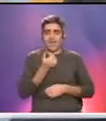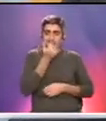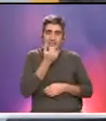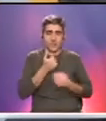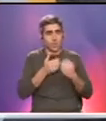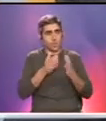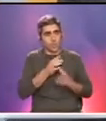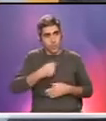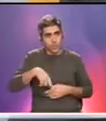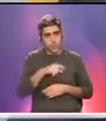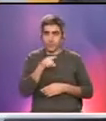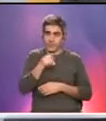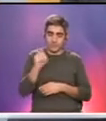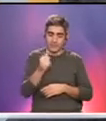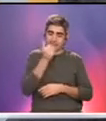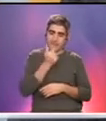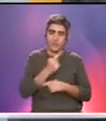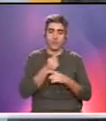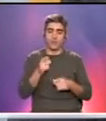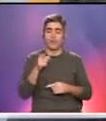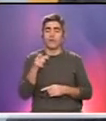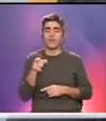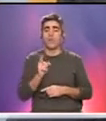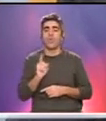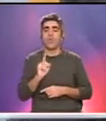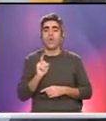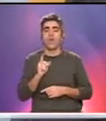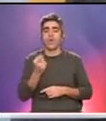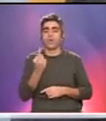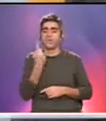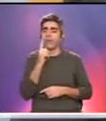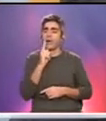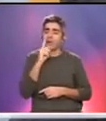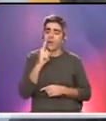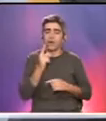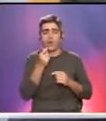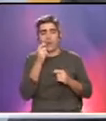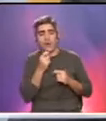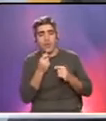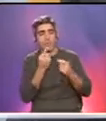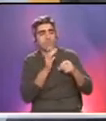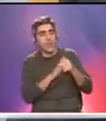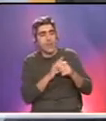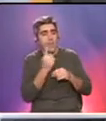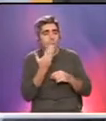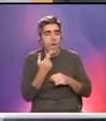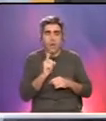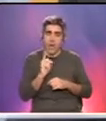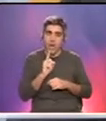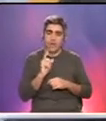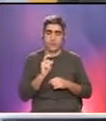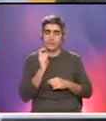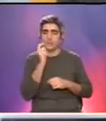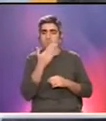nós. Claro. Até mesmo a vocês e nós. Porque é são casos... Isto não é colocar um implantezinho, ou tirar um dente, ou tapar um buraco, ou branquear